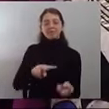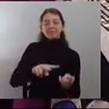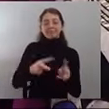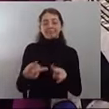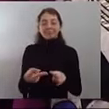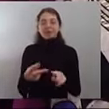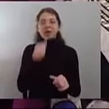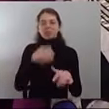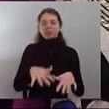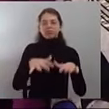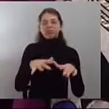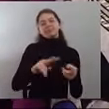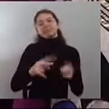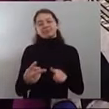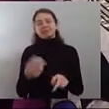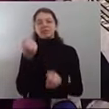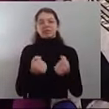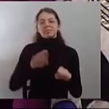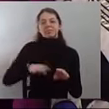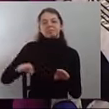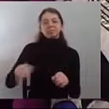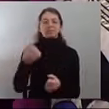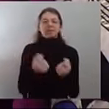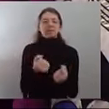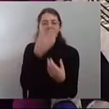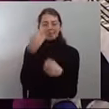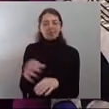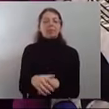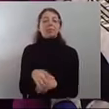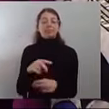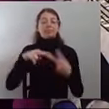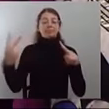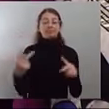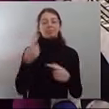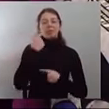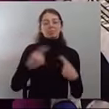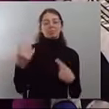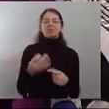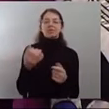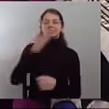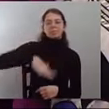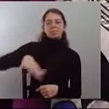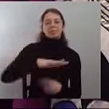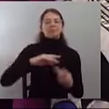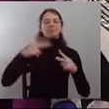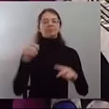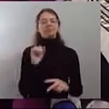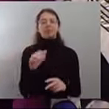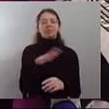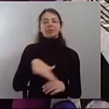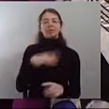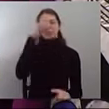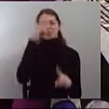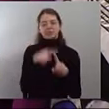na via pública. Este é um município que tem em hasta pública um terreno municipal com um desenho de base que propõe encanar um troço da Ribeira de